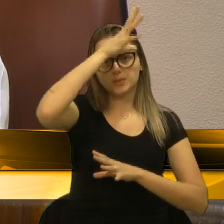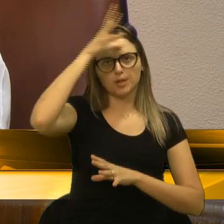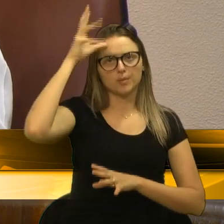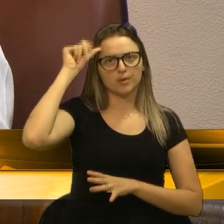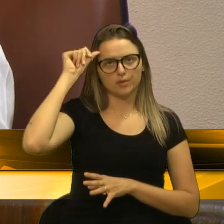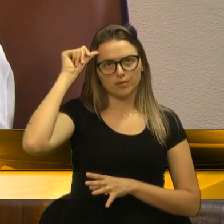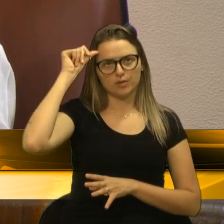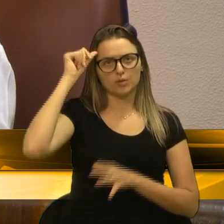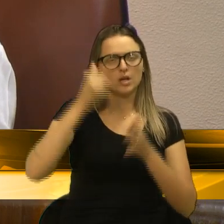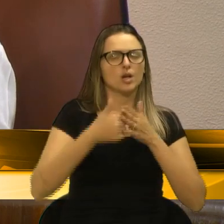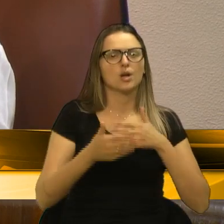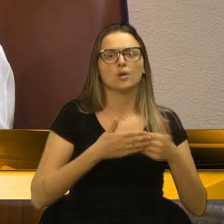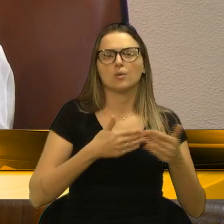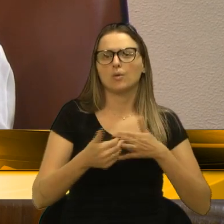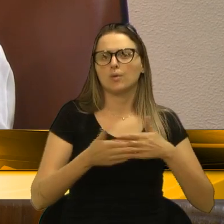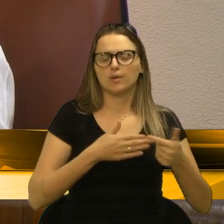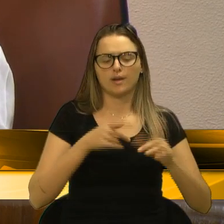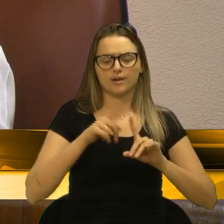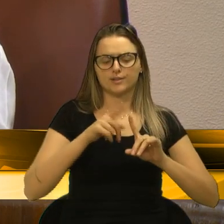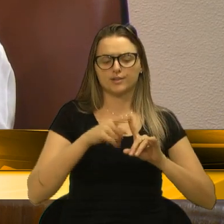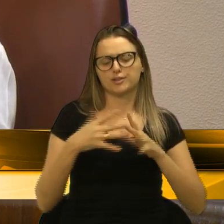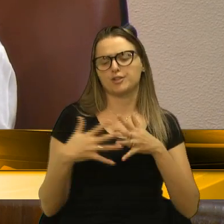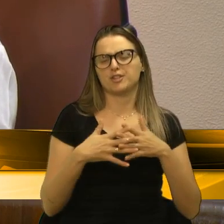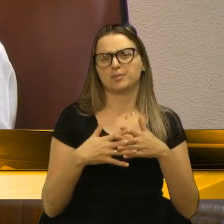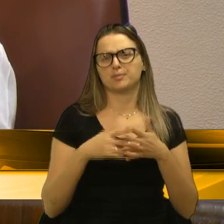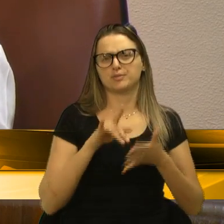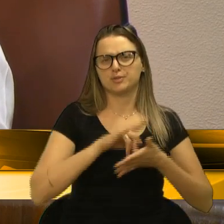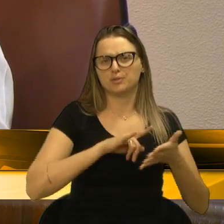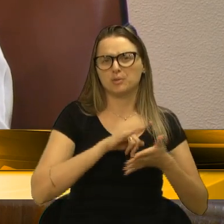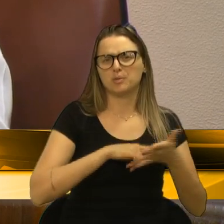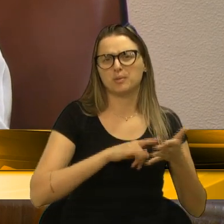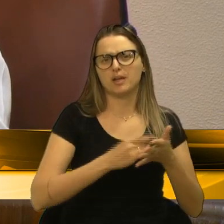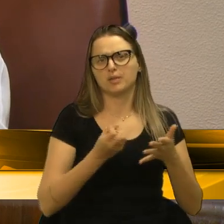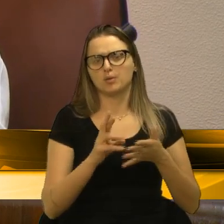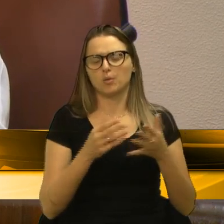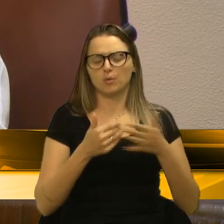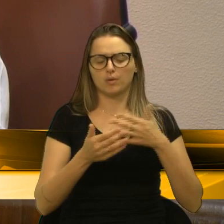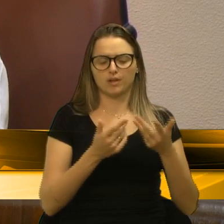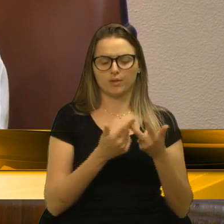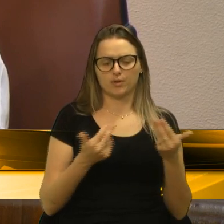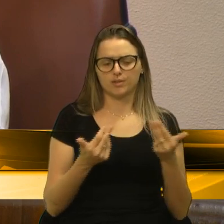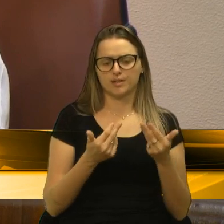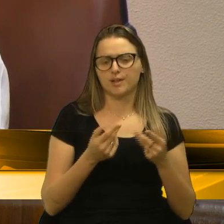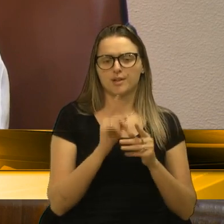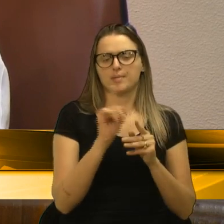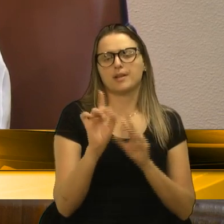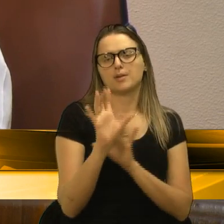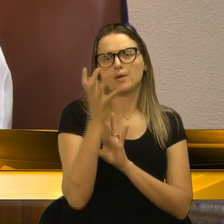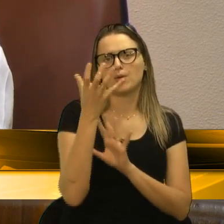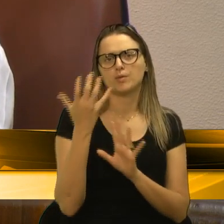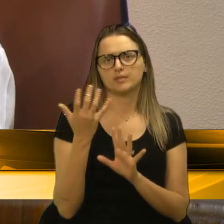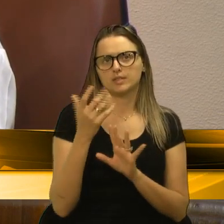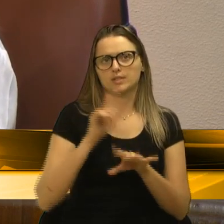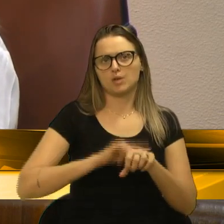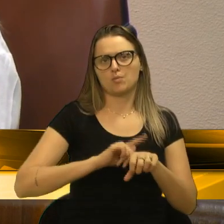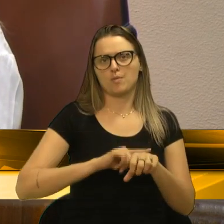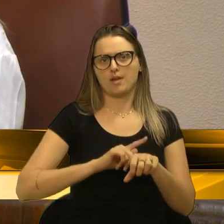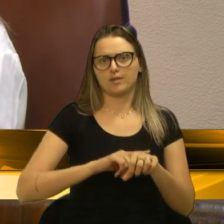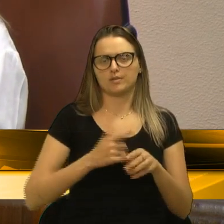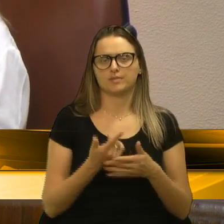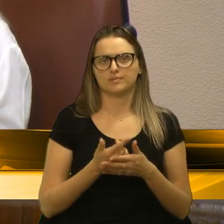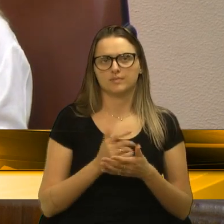Municipal qualquer tipo de embaraço para a realização da referida manifestação religiosa. Tal